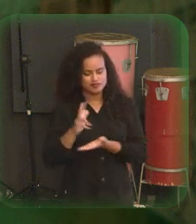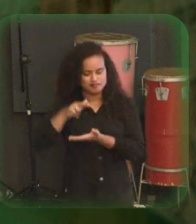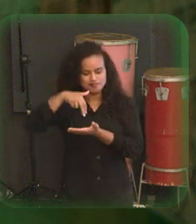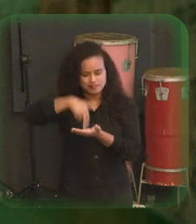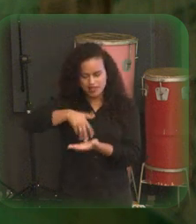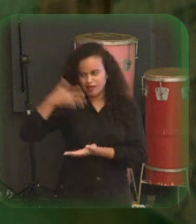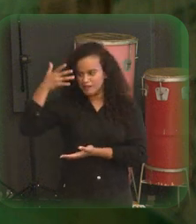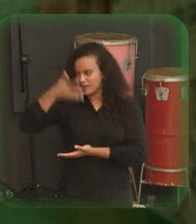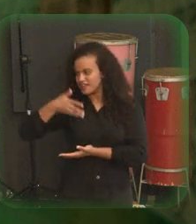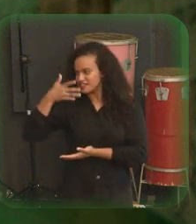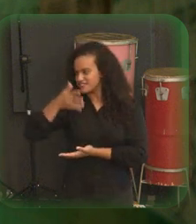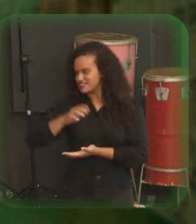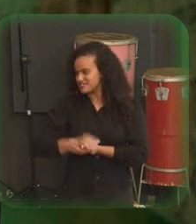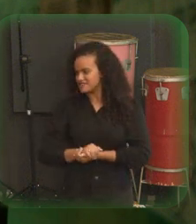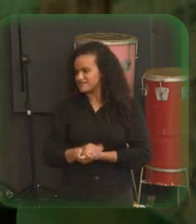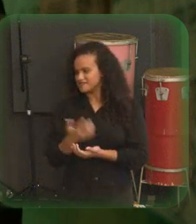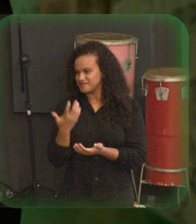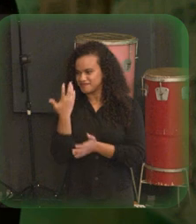uma palestra.